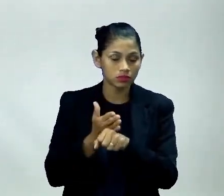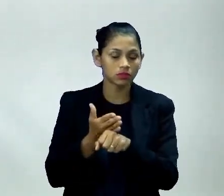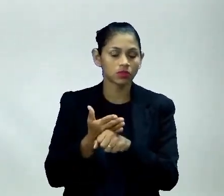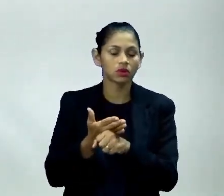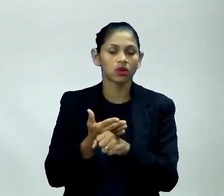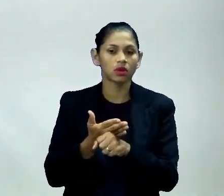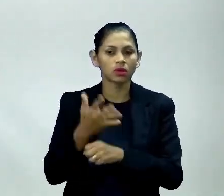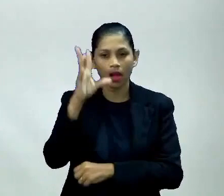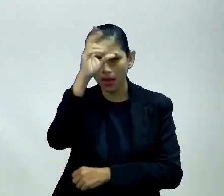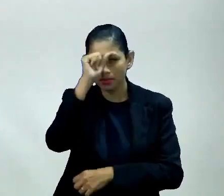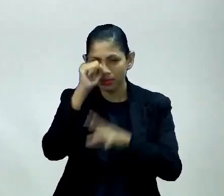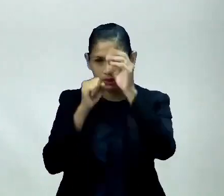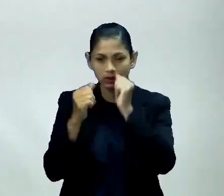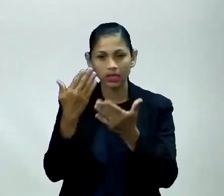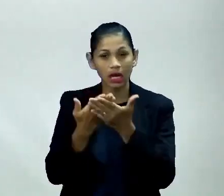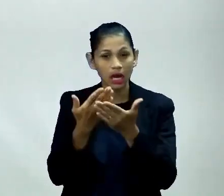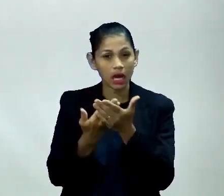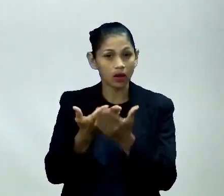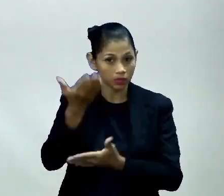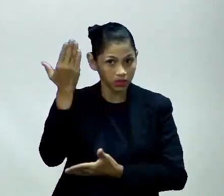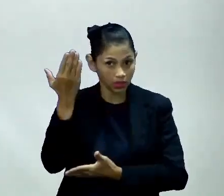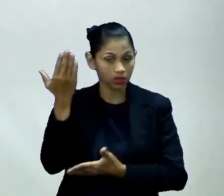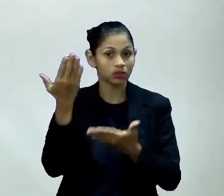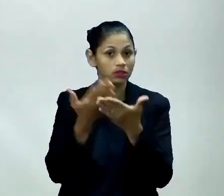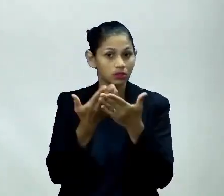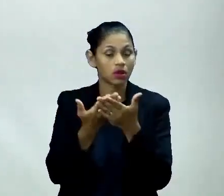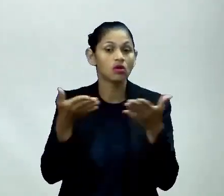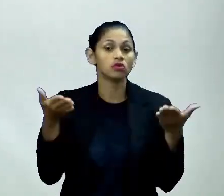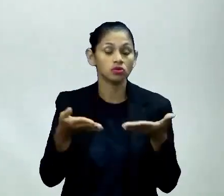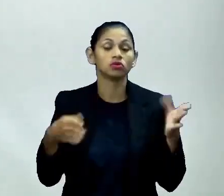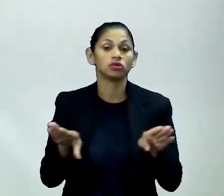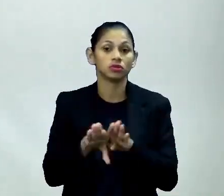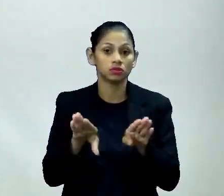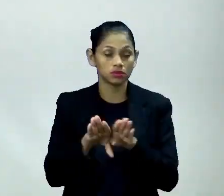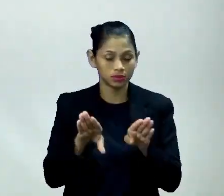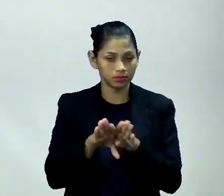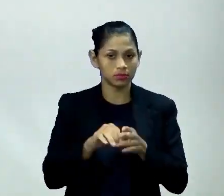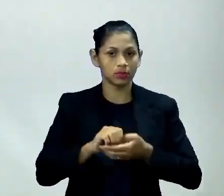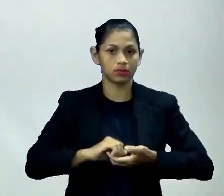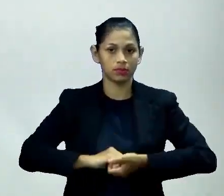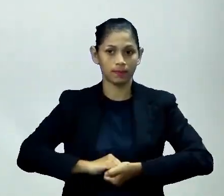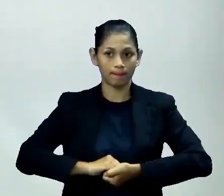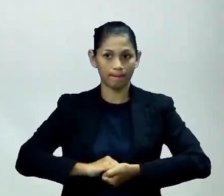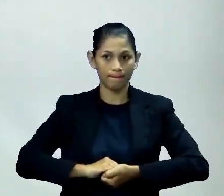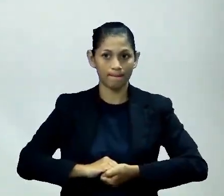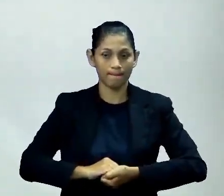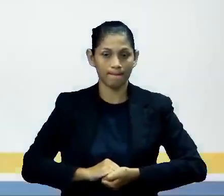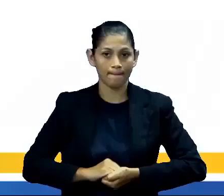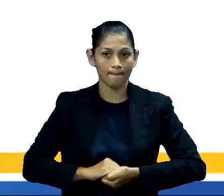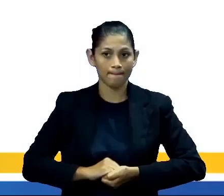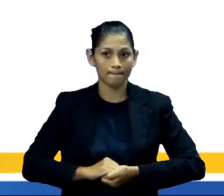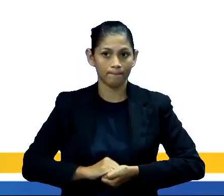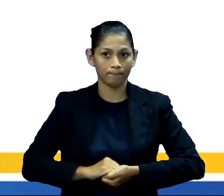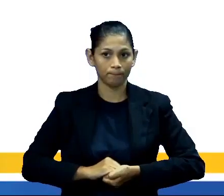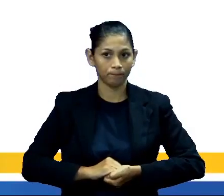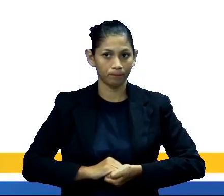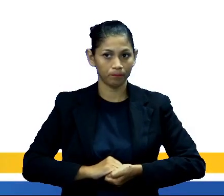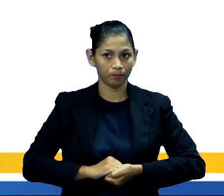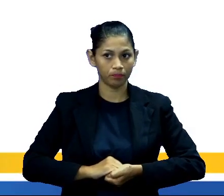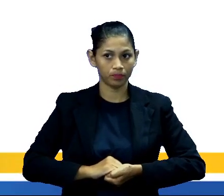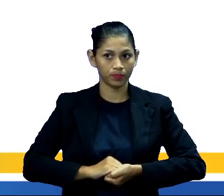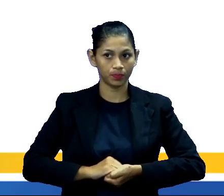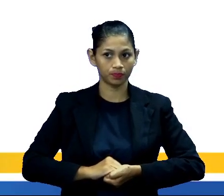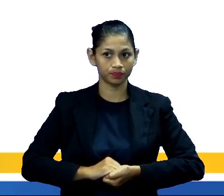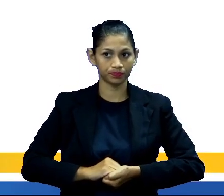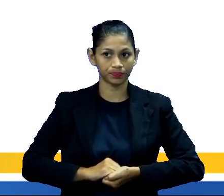quanto na aula de hoje, ok? E espero que vocês tenham relembrado aí em casa, né, a questão aí do Simple Past, o